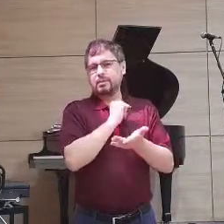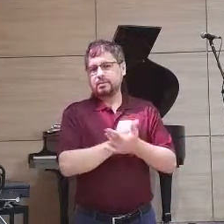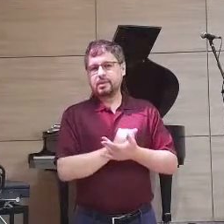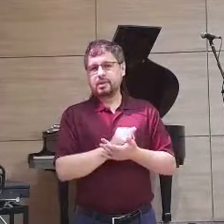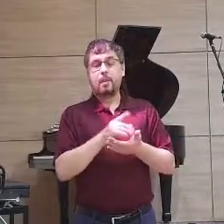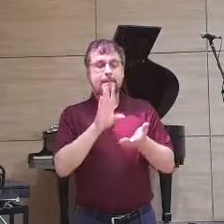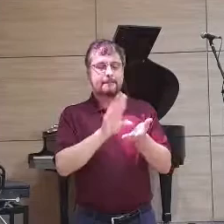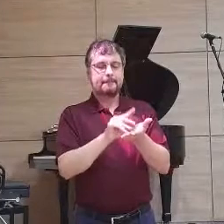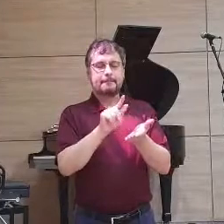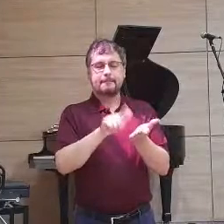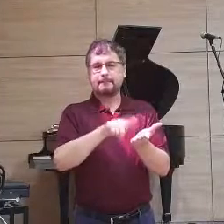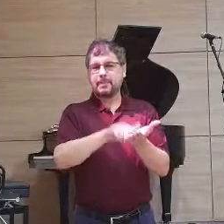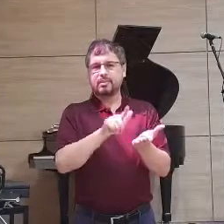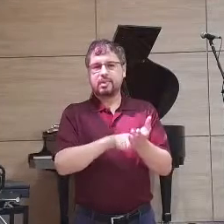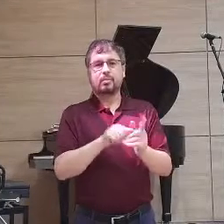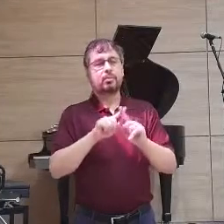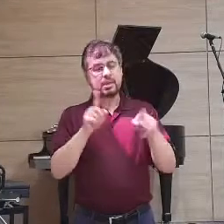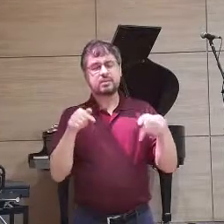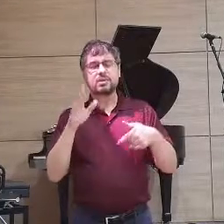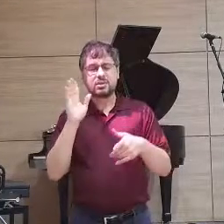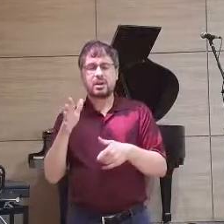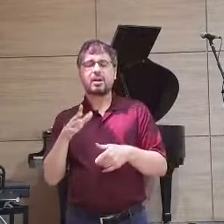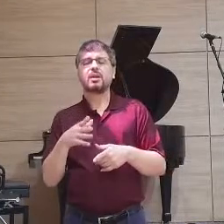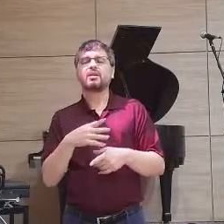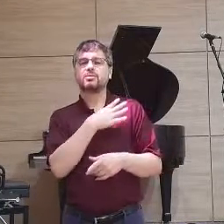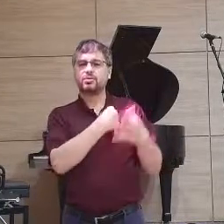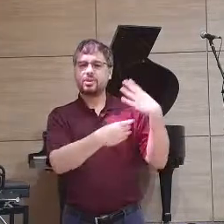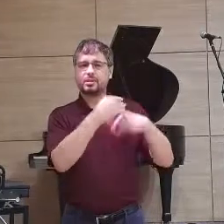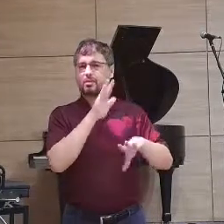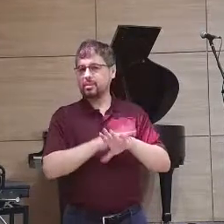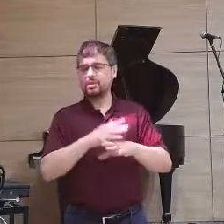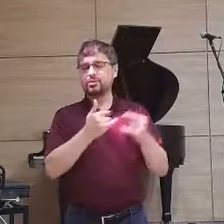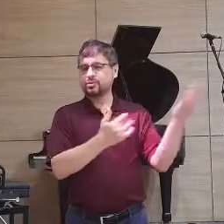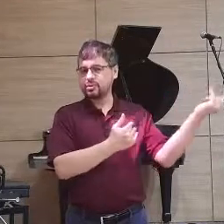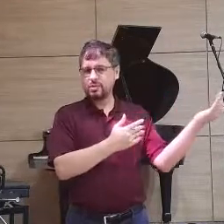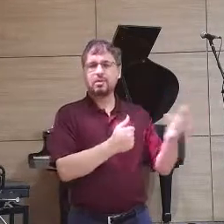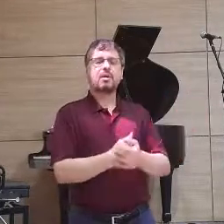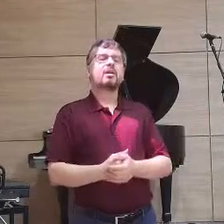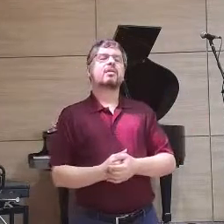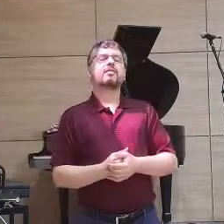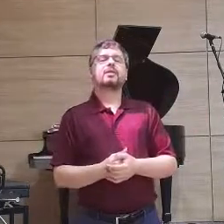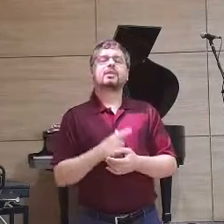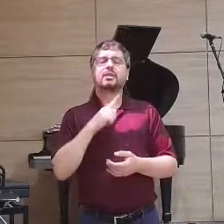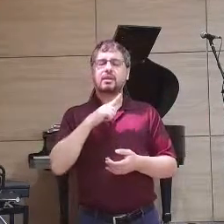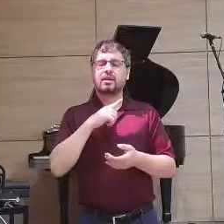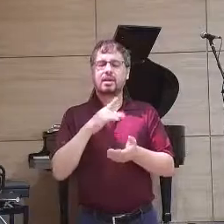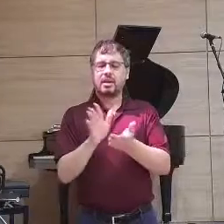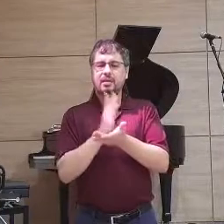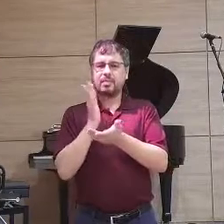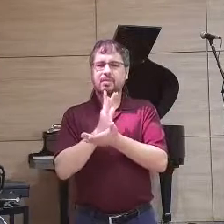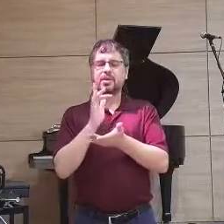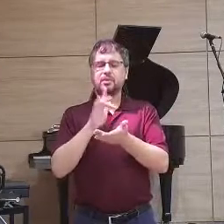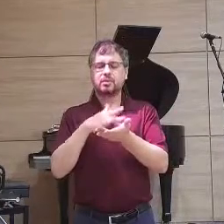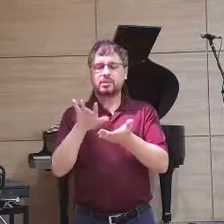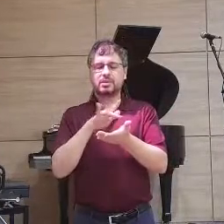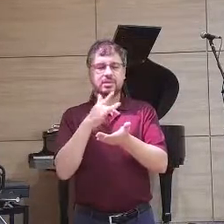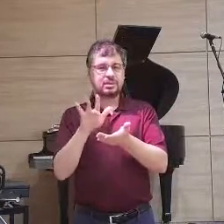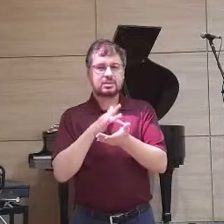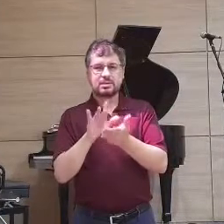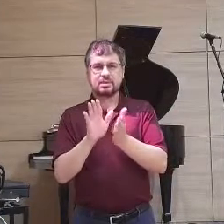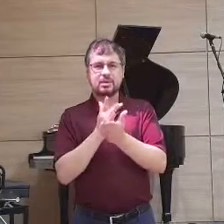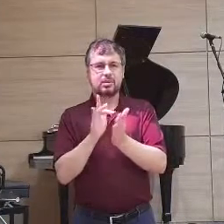necessariamente se você já é dessa geração High Tech e traz aí a sua Bíblia no celular não tem problema nenhum é possível você ter inúmeras versões